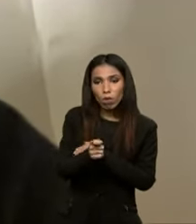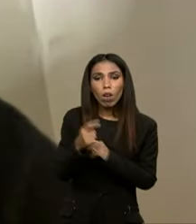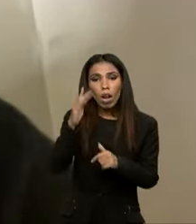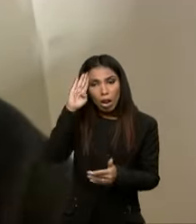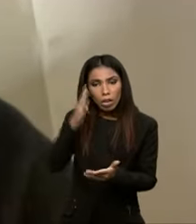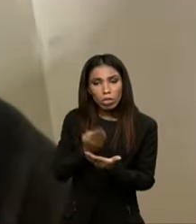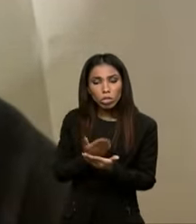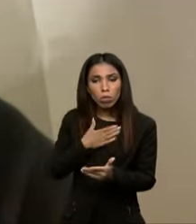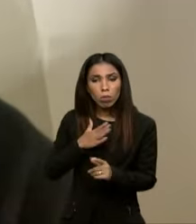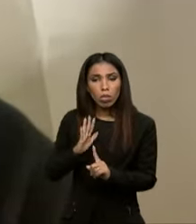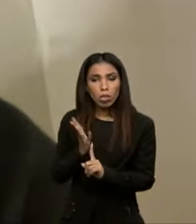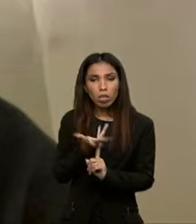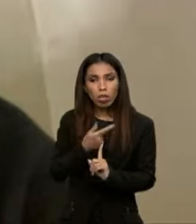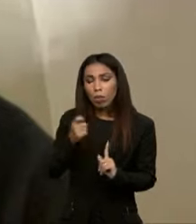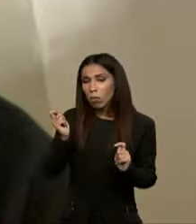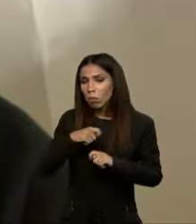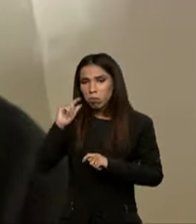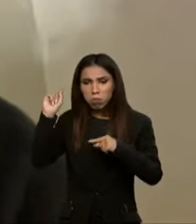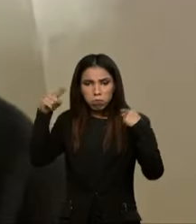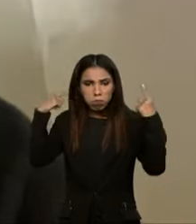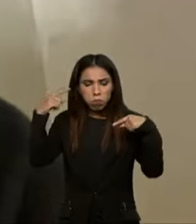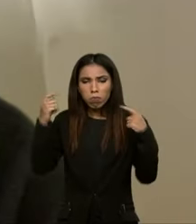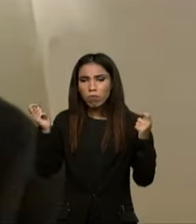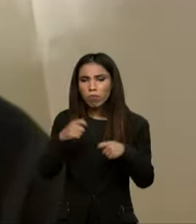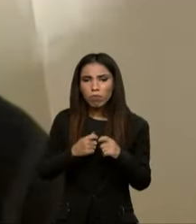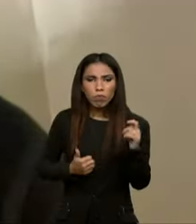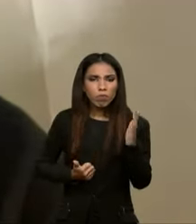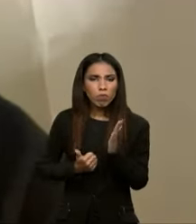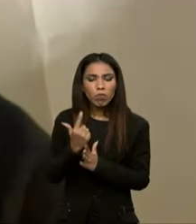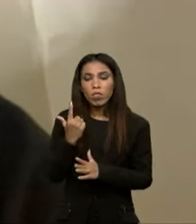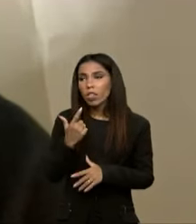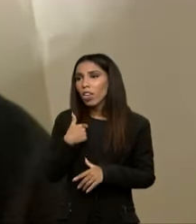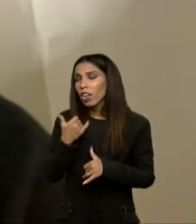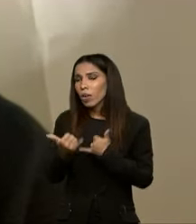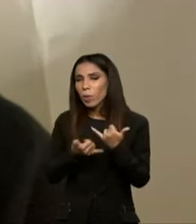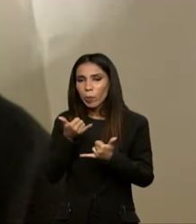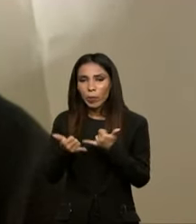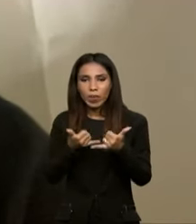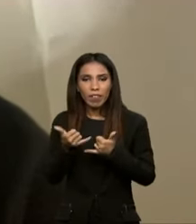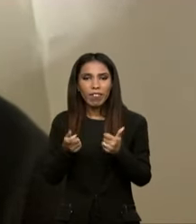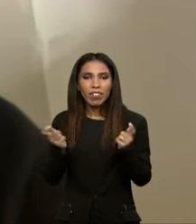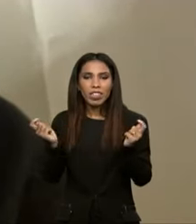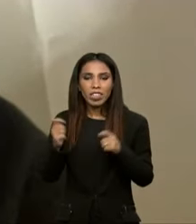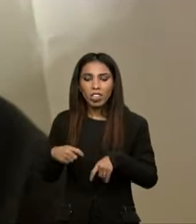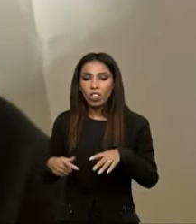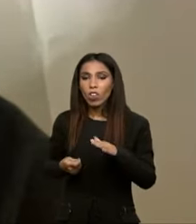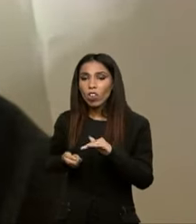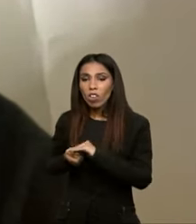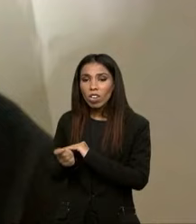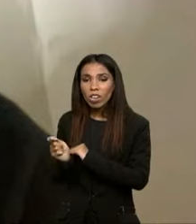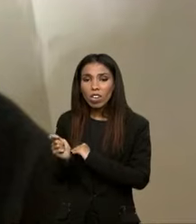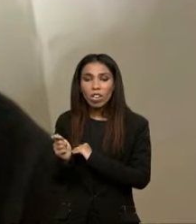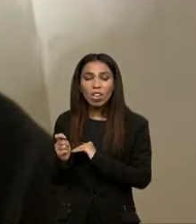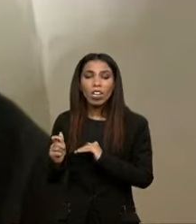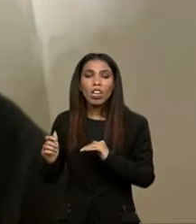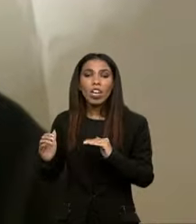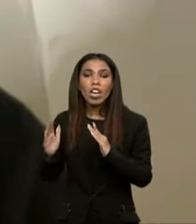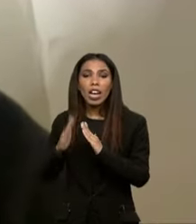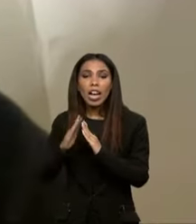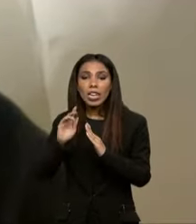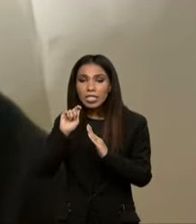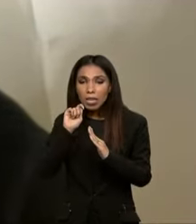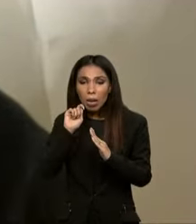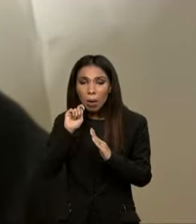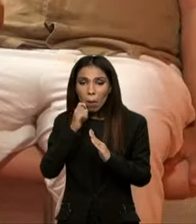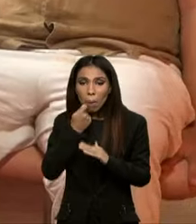Eu poderia ter, sei lá, pirado e ter comprado... Eu fico brincando, dizendo... Eu falei assim, gente, eu poderia ter investido na casa do pão de queijo, mas eu não